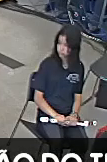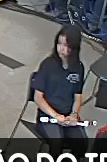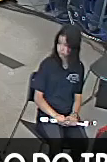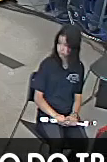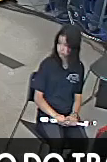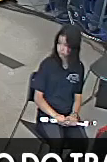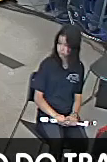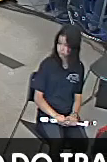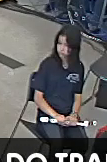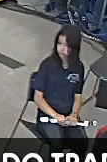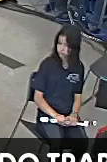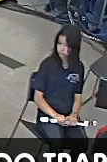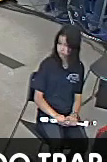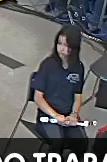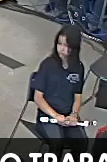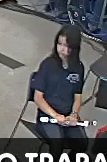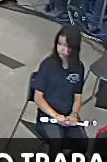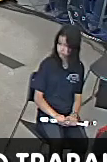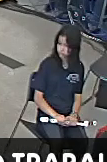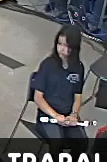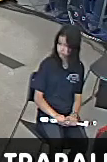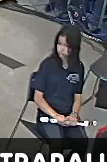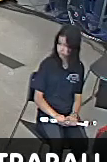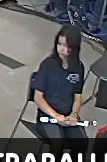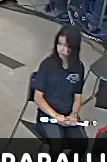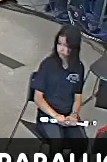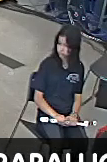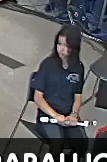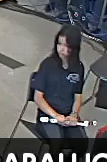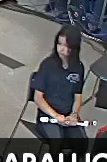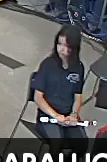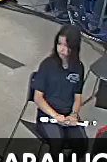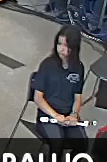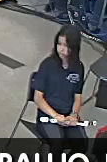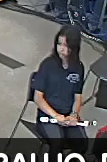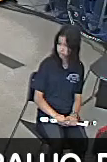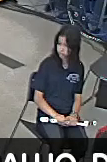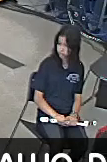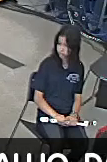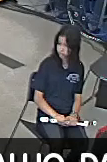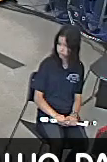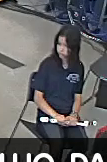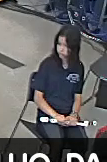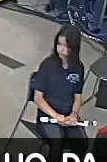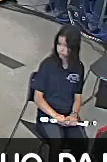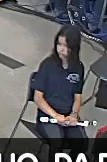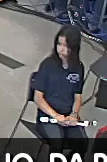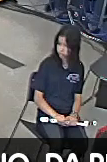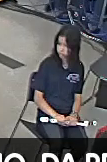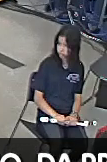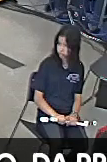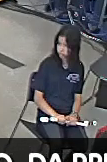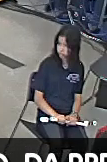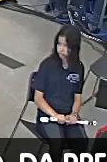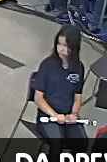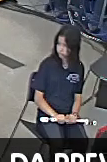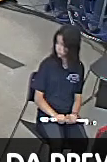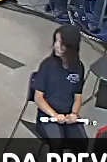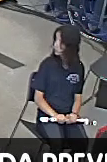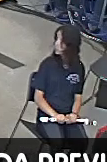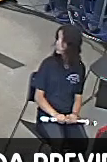que compartilha conosco esse trabalho de evangelização, né? E é o que acontece lá na nossa paróquia,